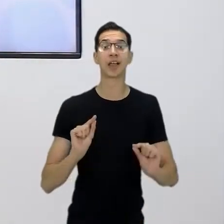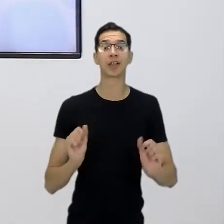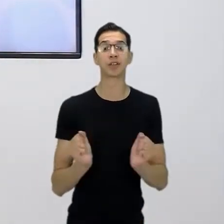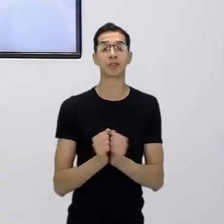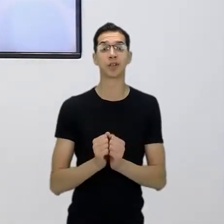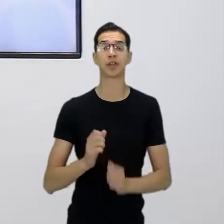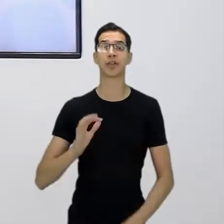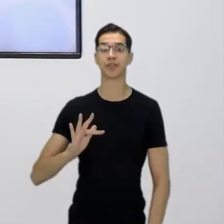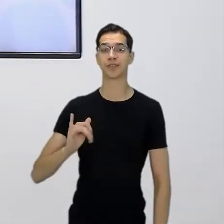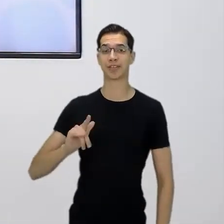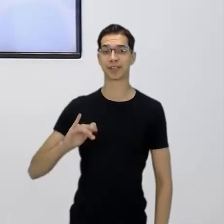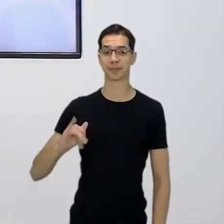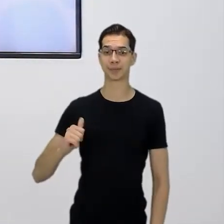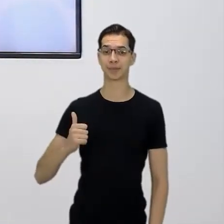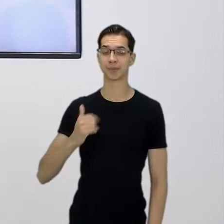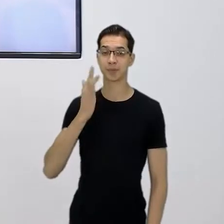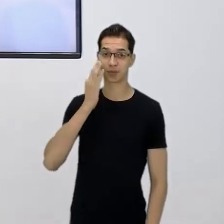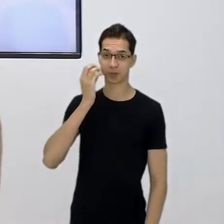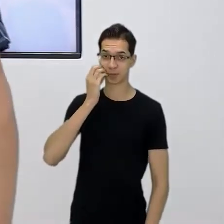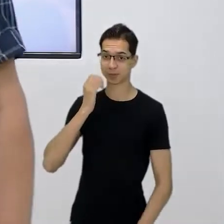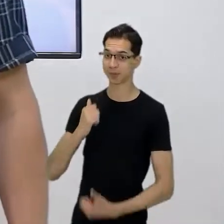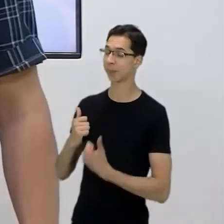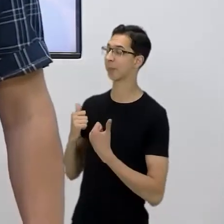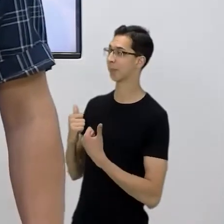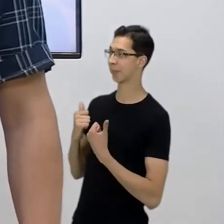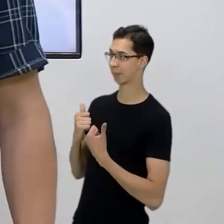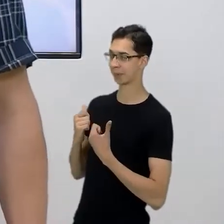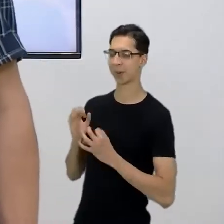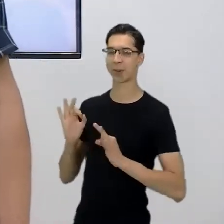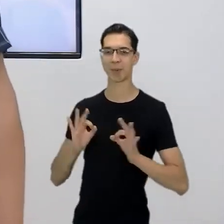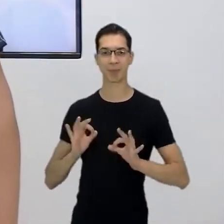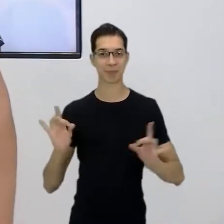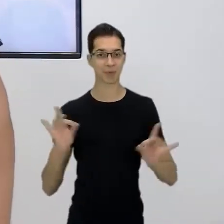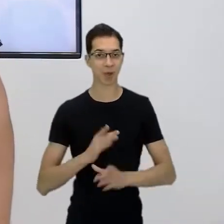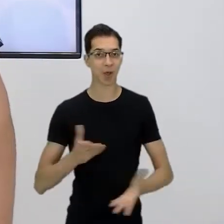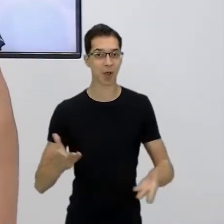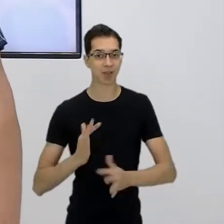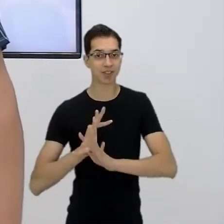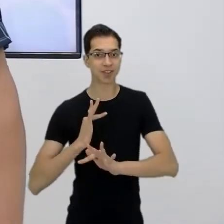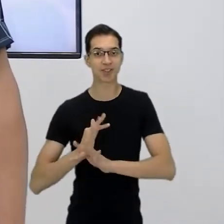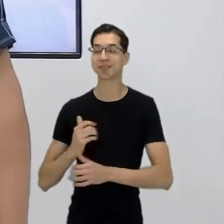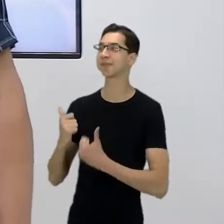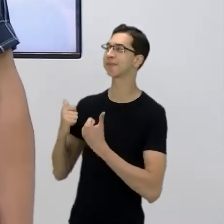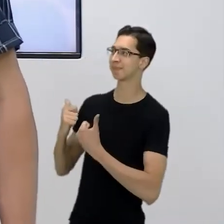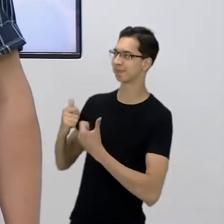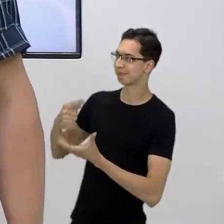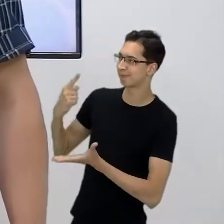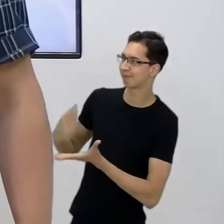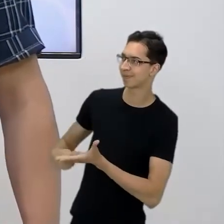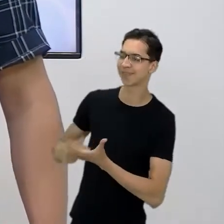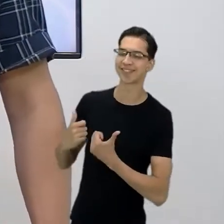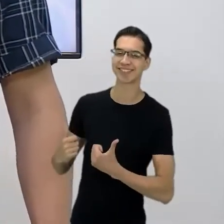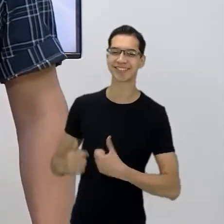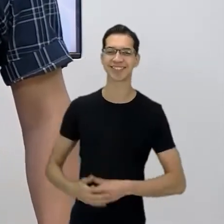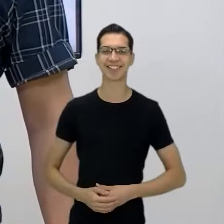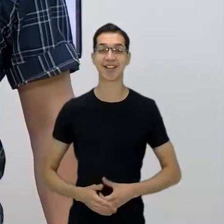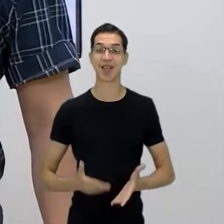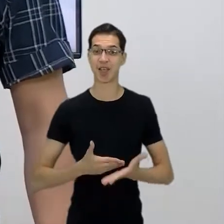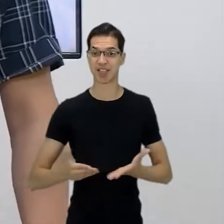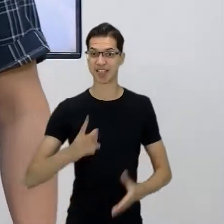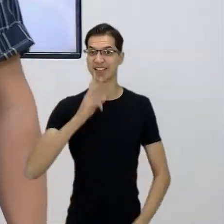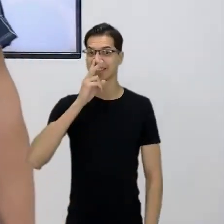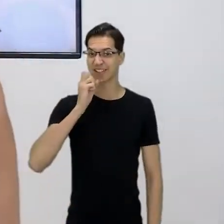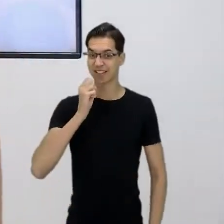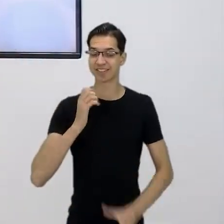o Felipe. Felipe, está preparado aí? A física vai começar hoje em grande estilo, hein? Olha, o trem